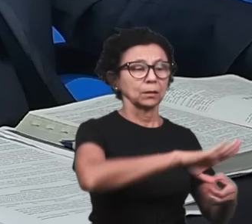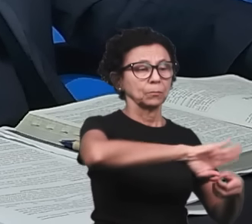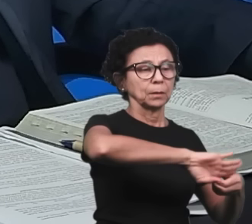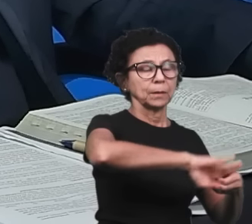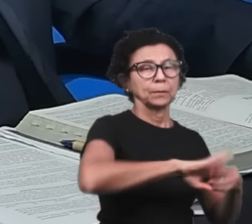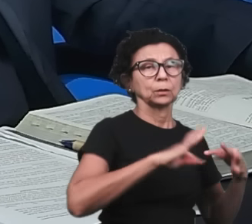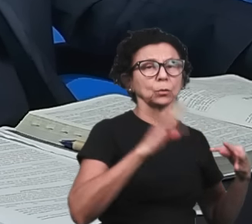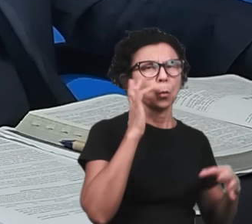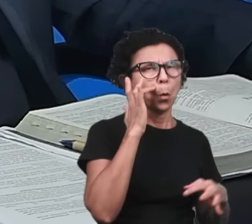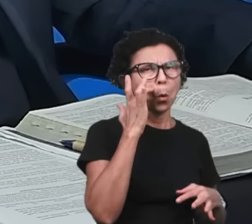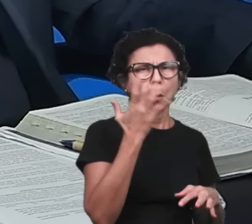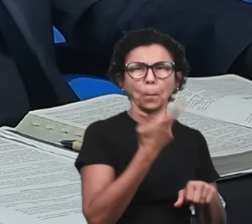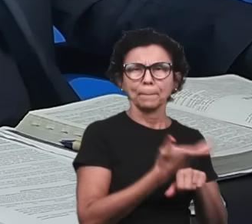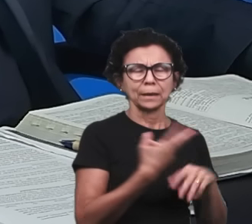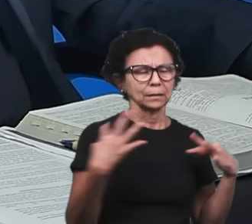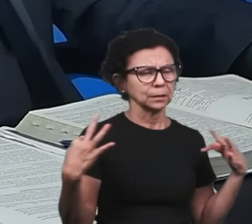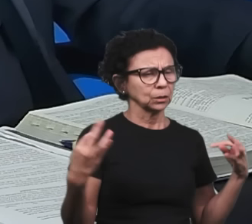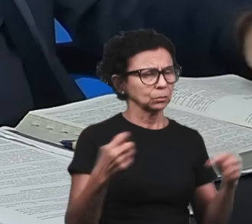da parte de Deus. Deus